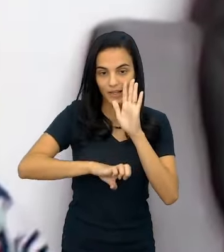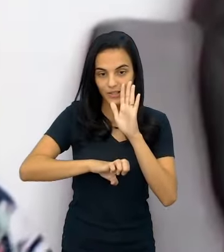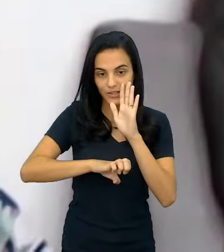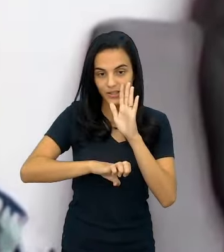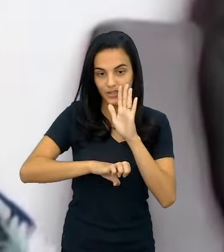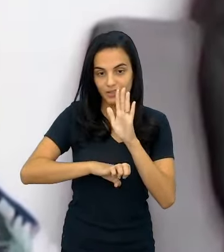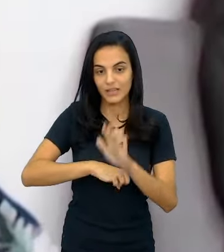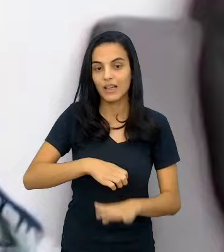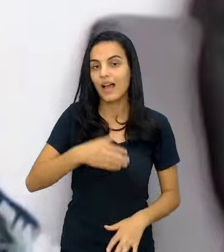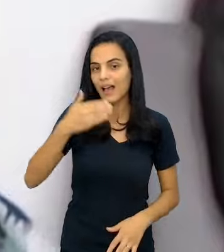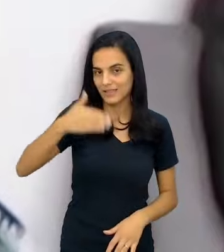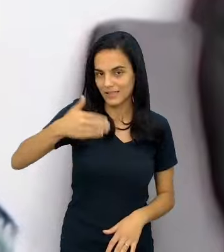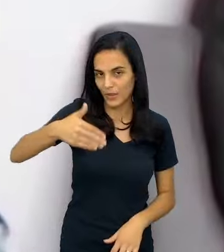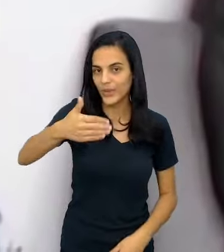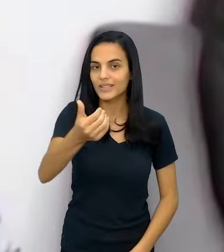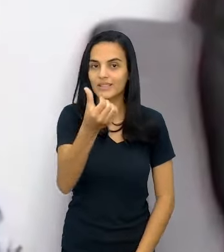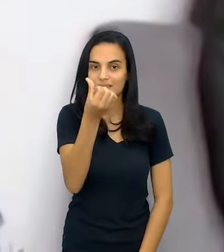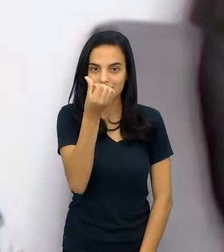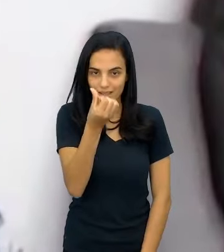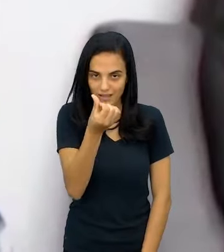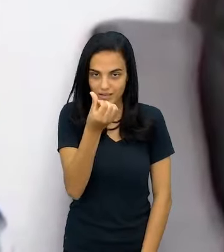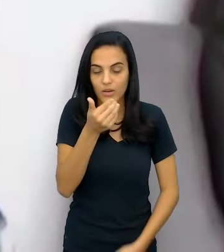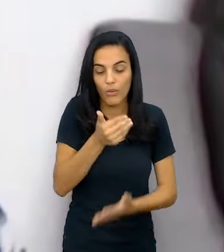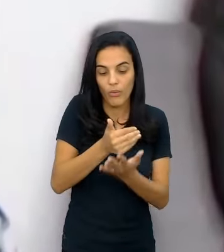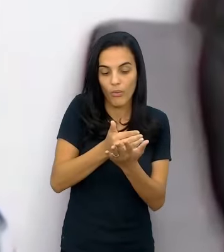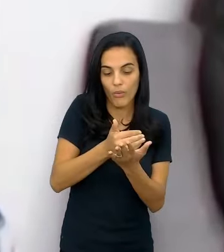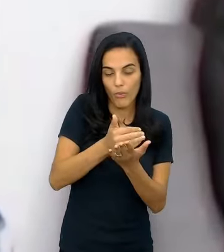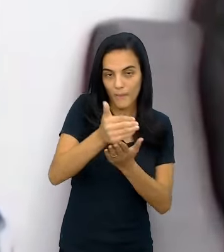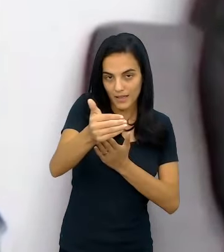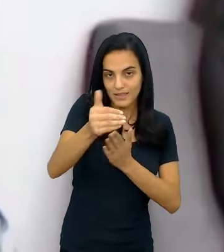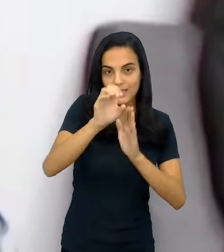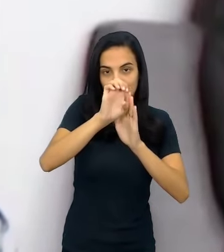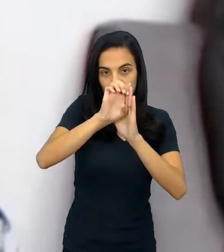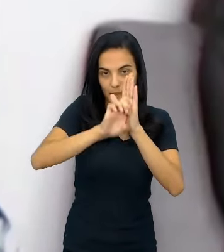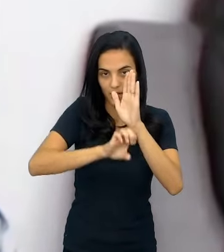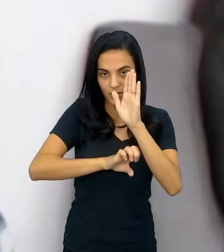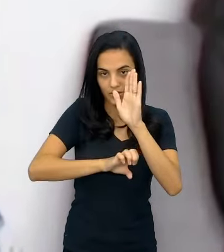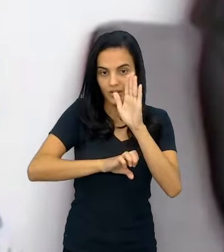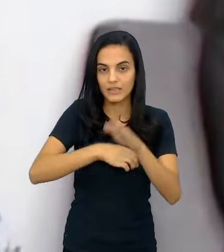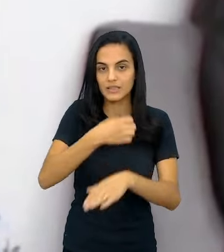temos a sequência 6, começa na página, tá aqui, ó,